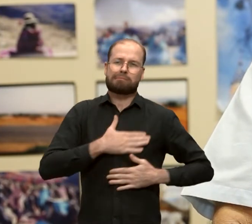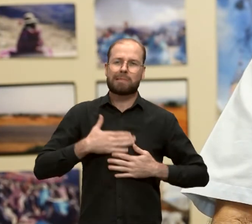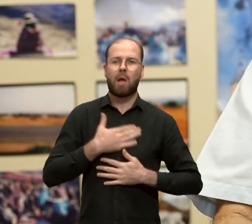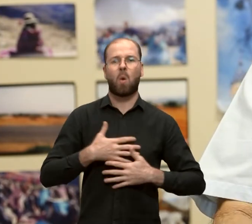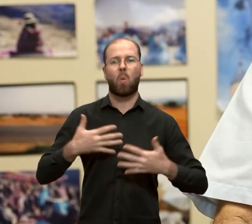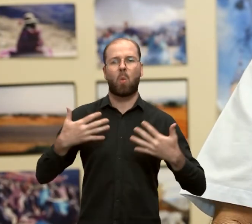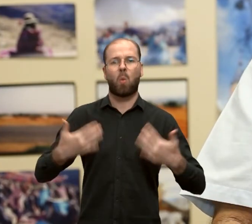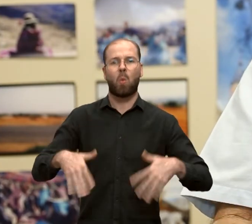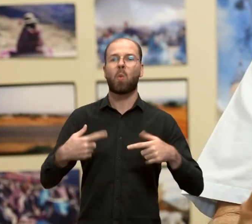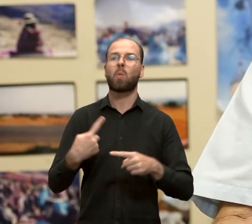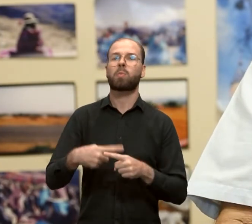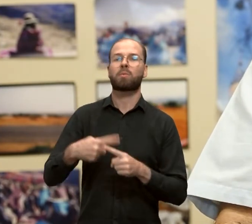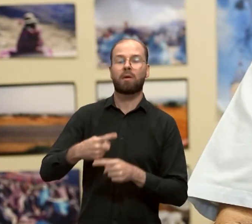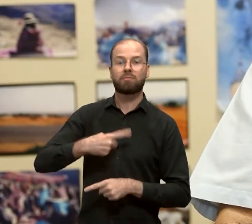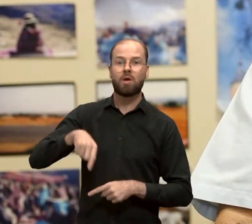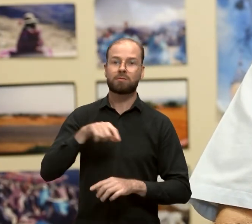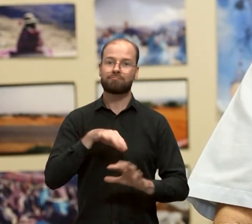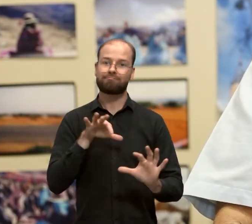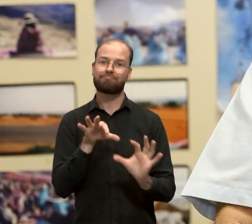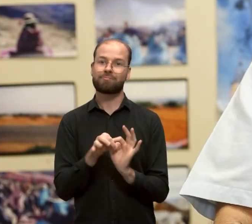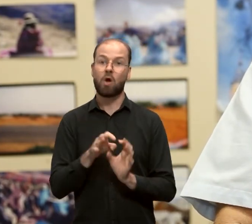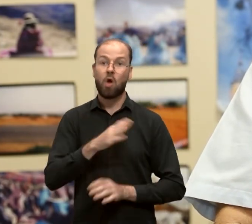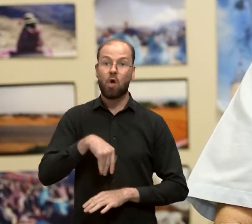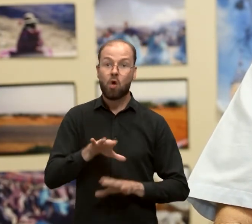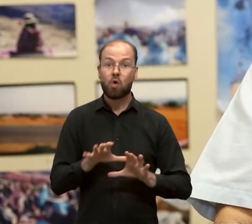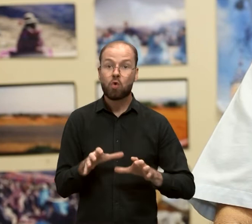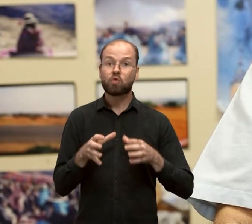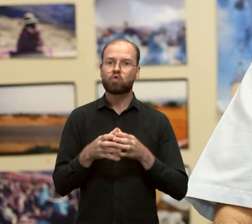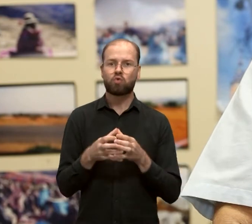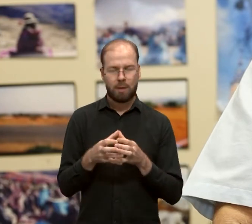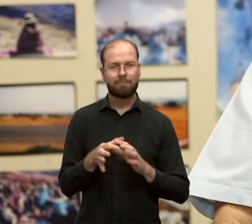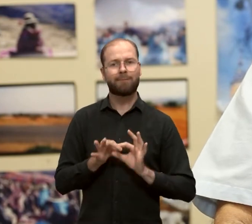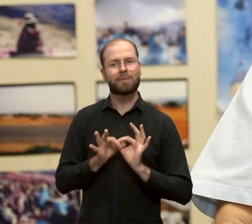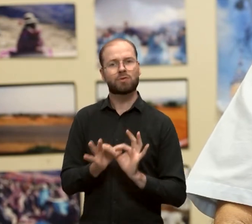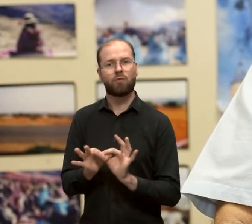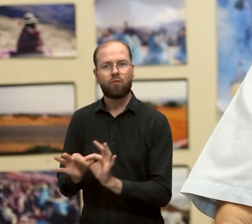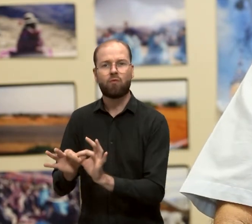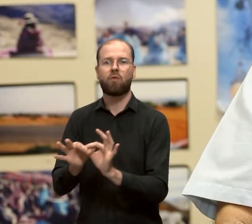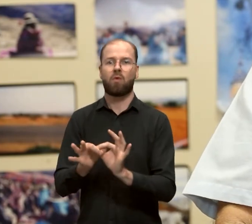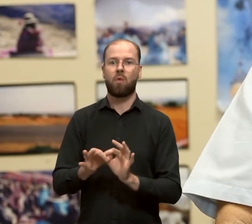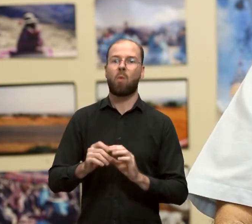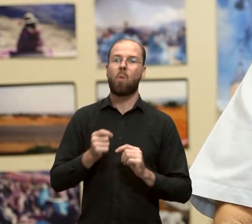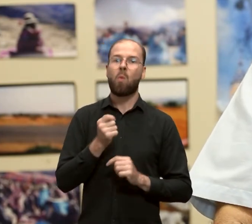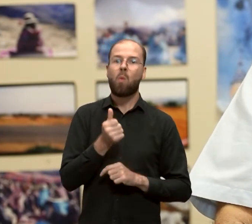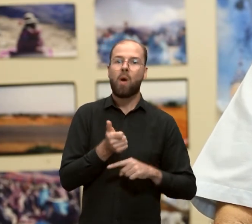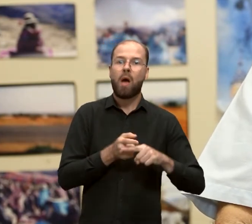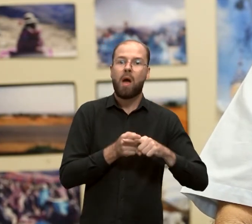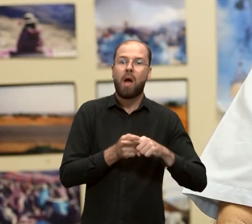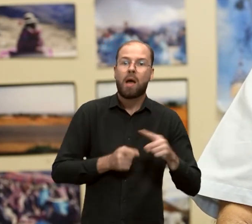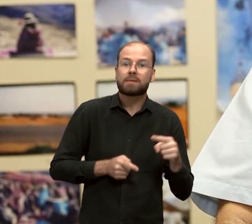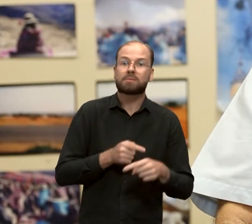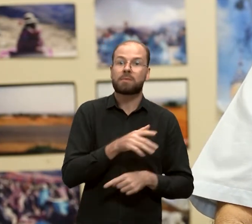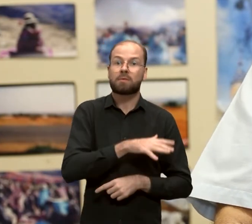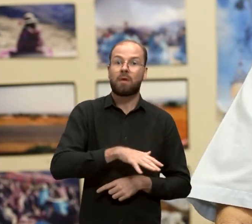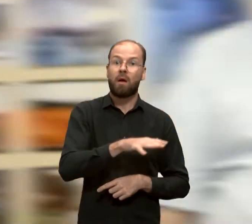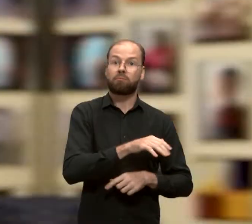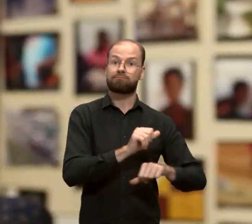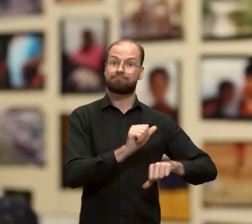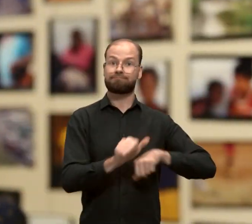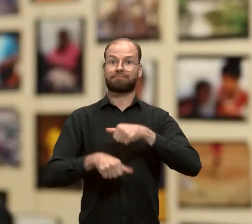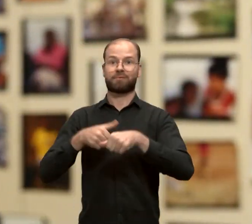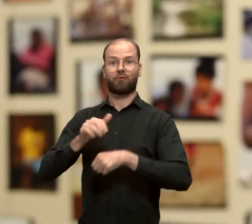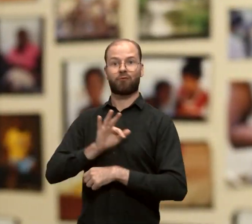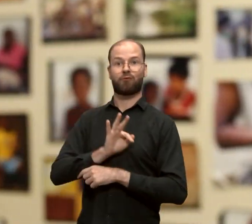gente se envolver com isso. A turma se envolveu, é tanto que da turma, quase a metade passou a ser professor da universidade